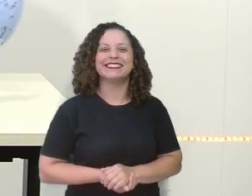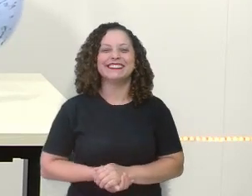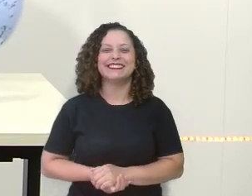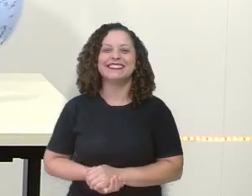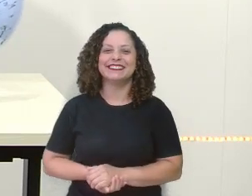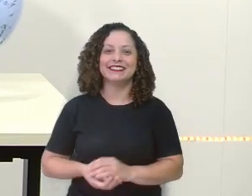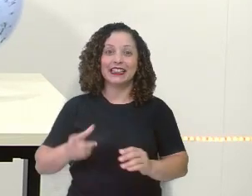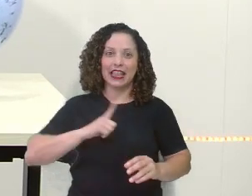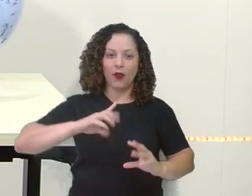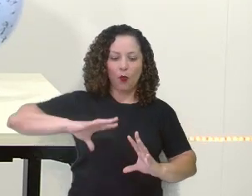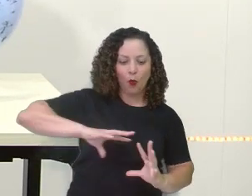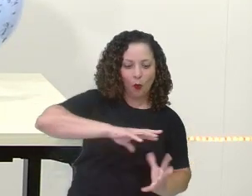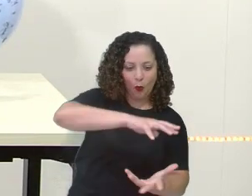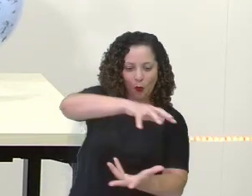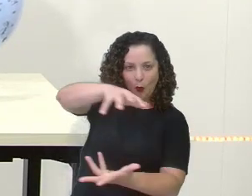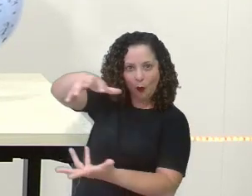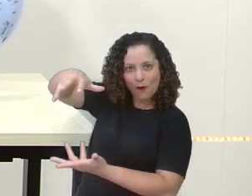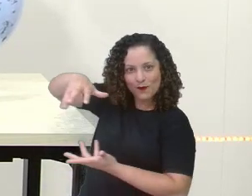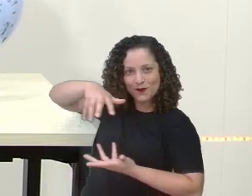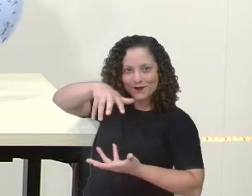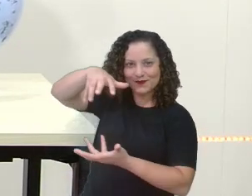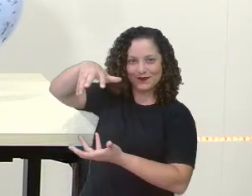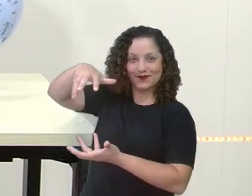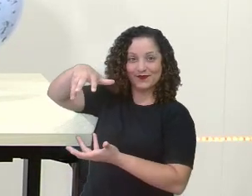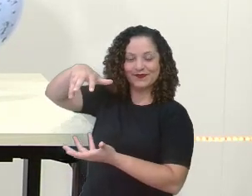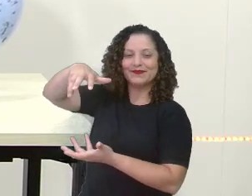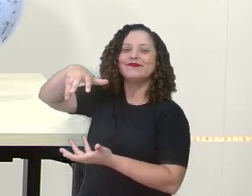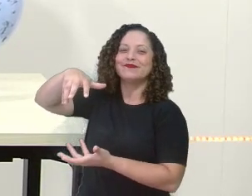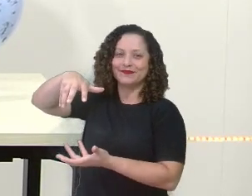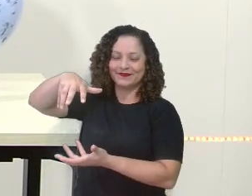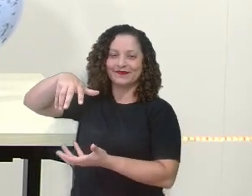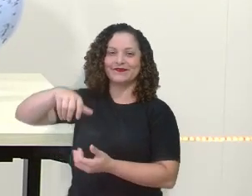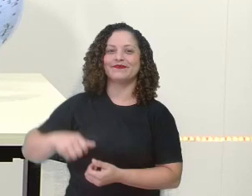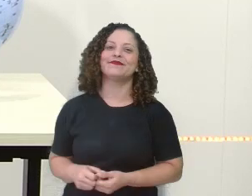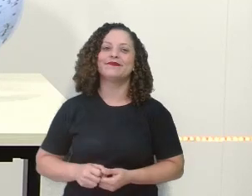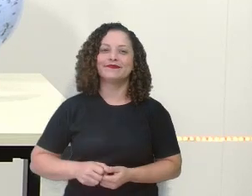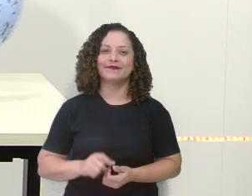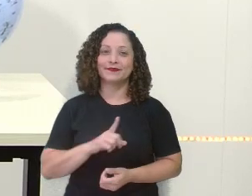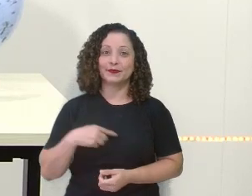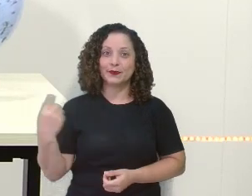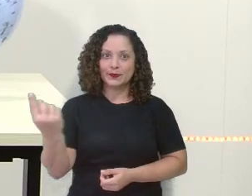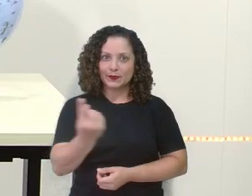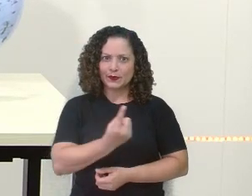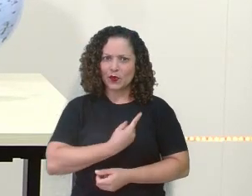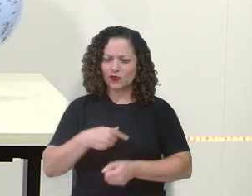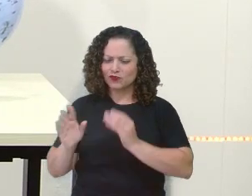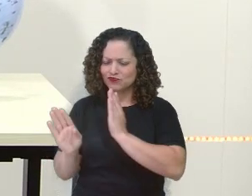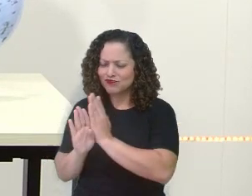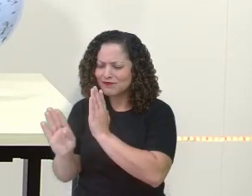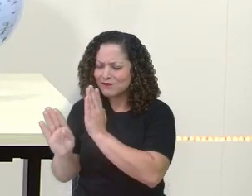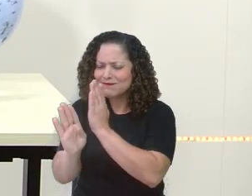com este globo, nos localizando aqui,